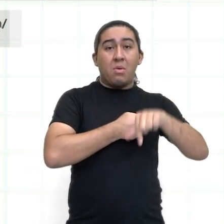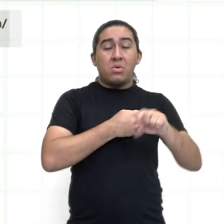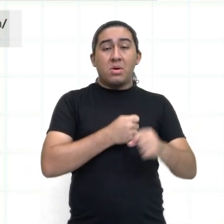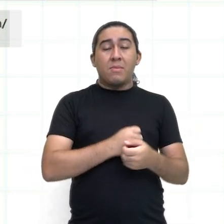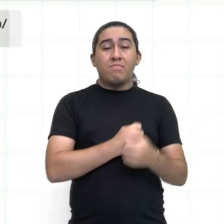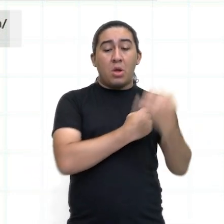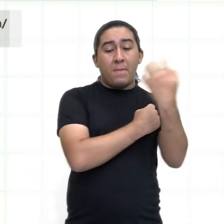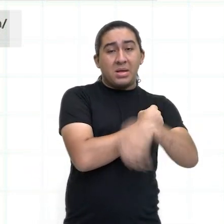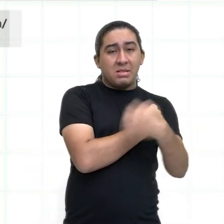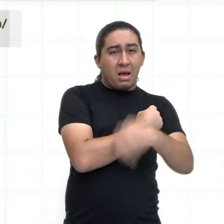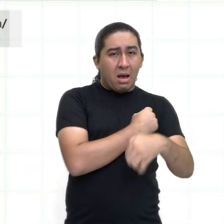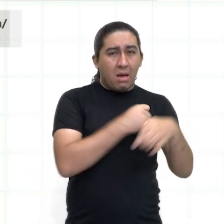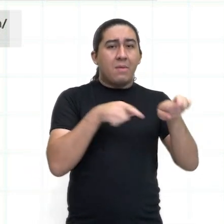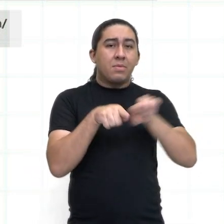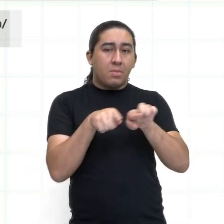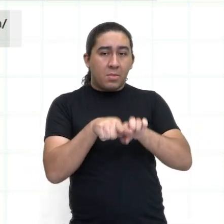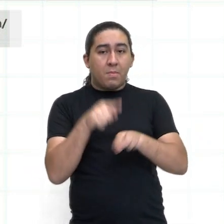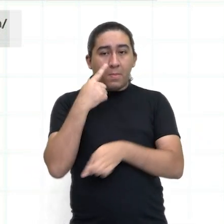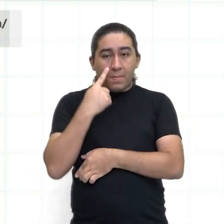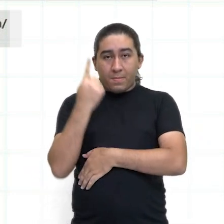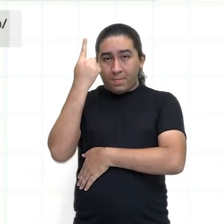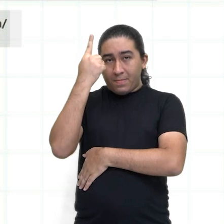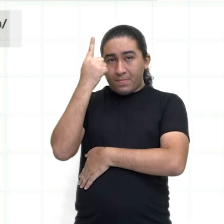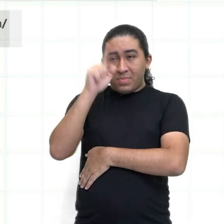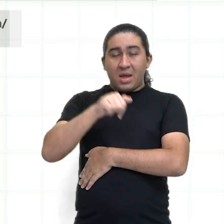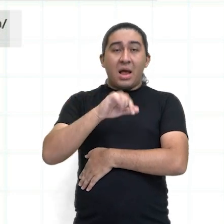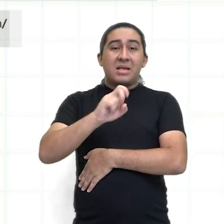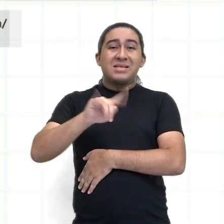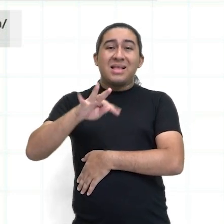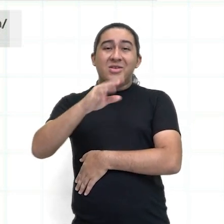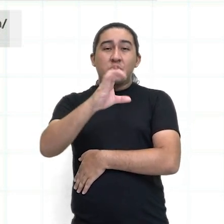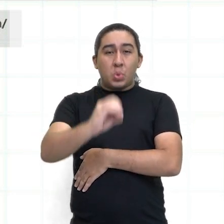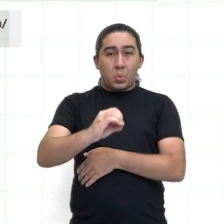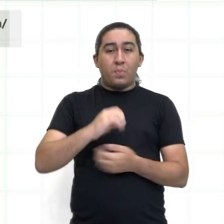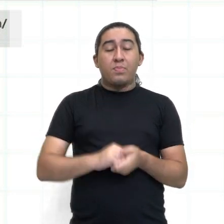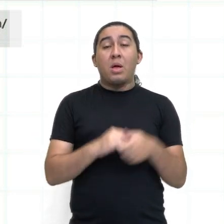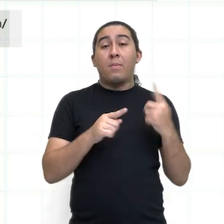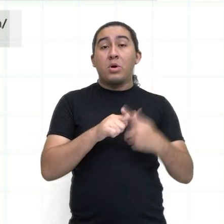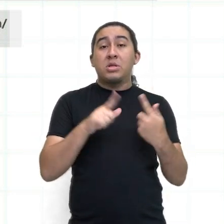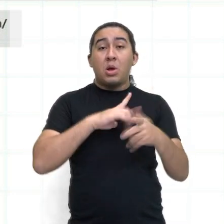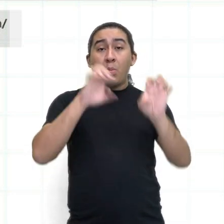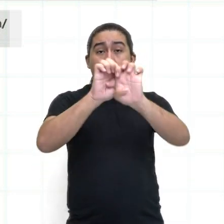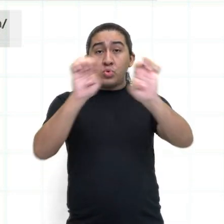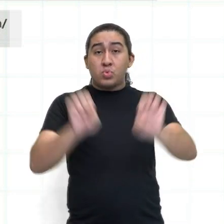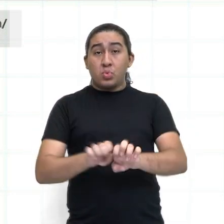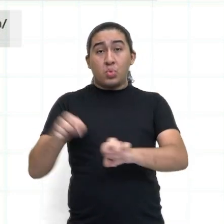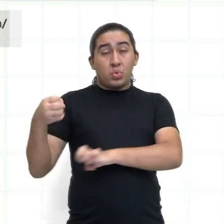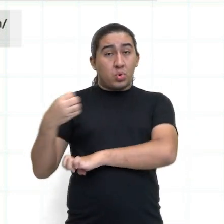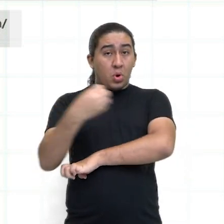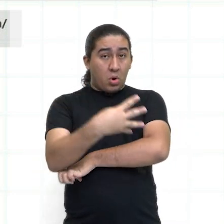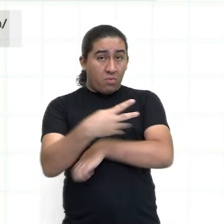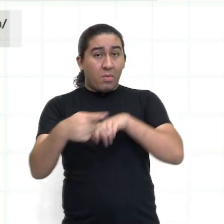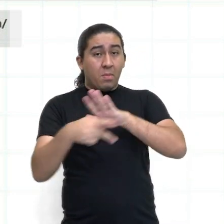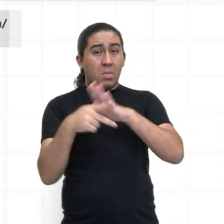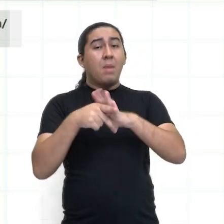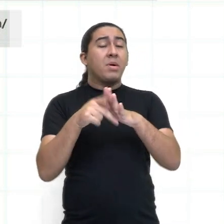violão. E aí é chamado de cubismo sintético, porque eles vão reestruturar novamente as